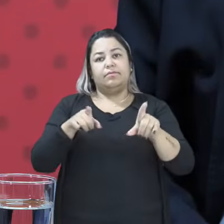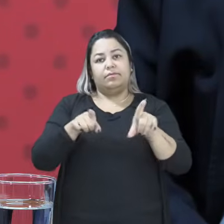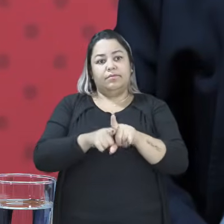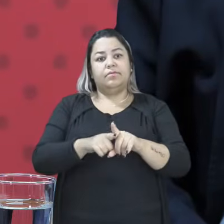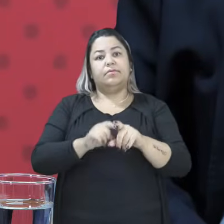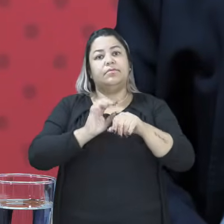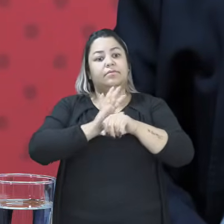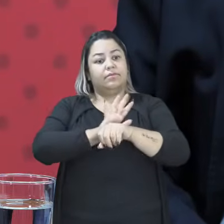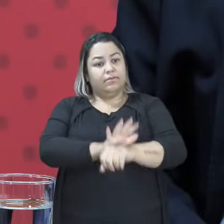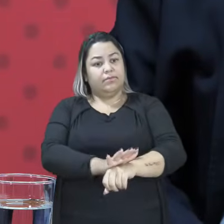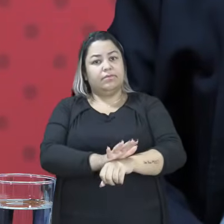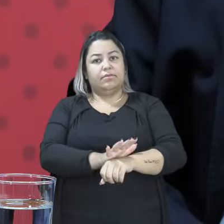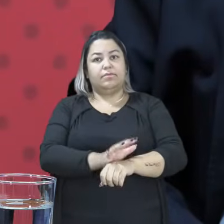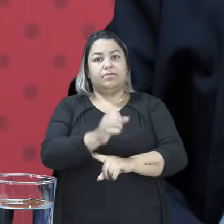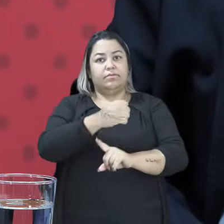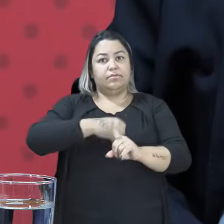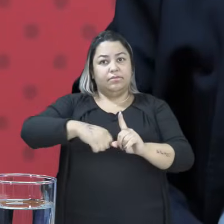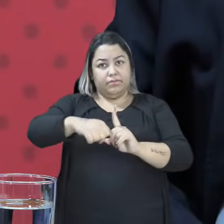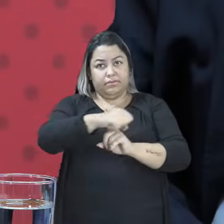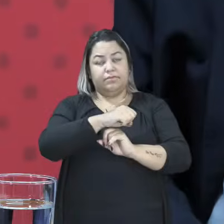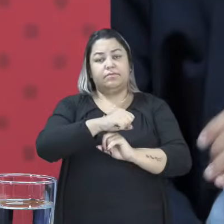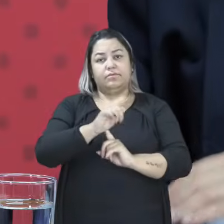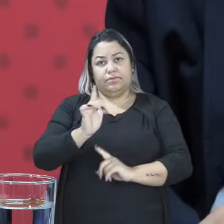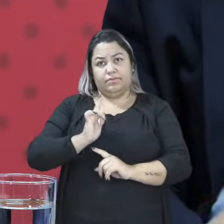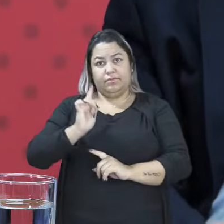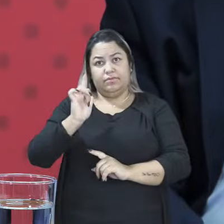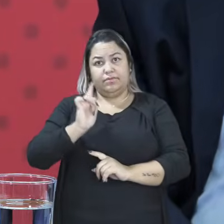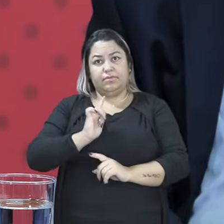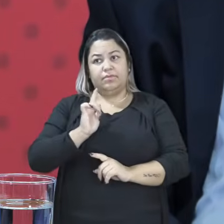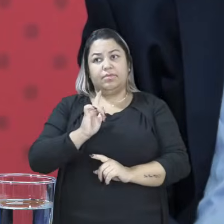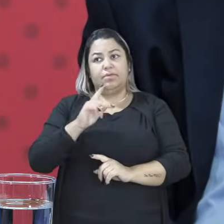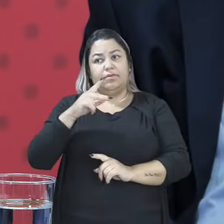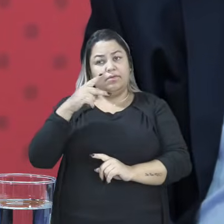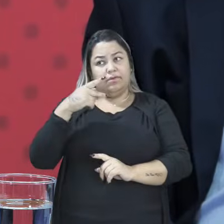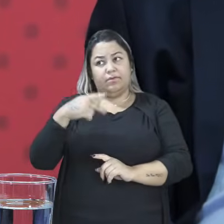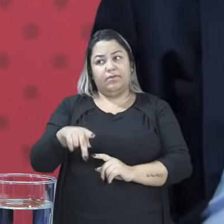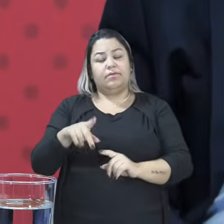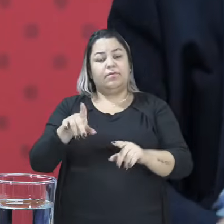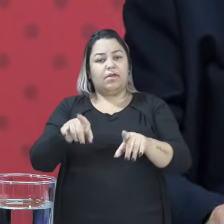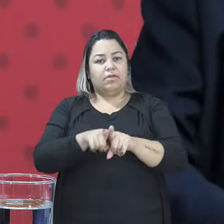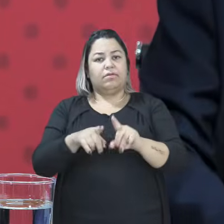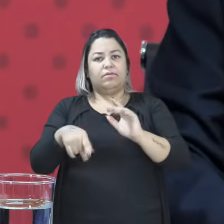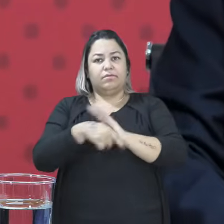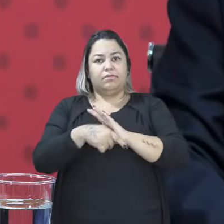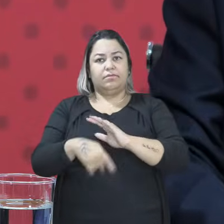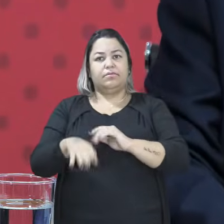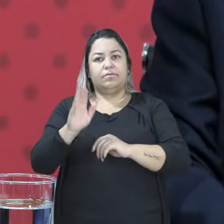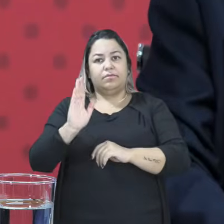da sociedade, o PT tem que ter a sua formulação atualizada.